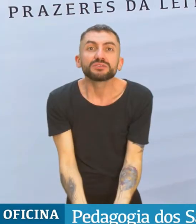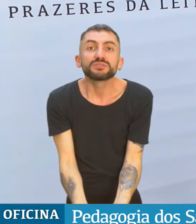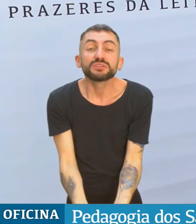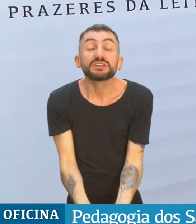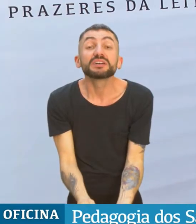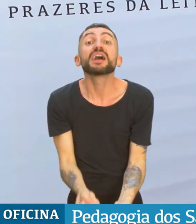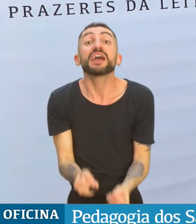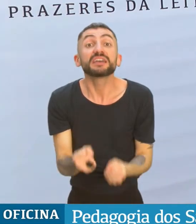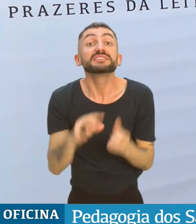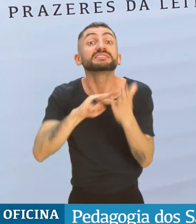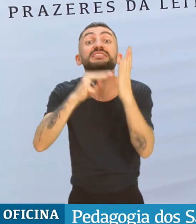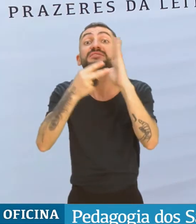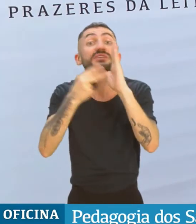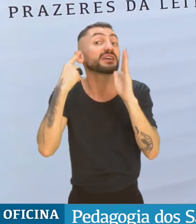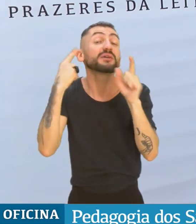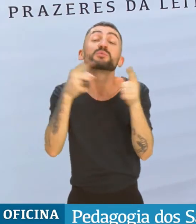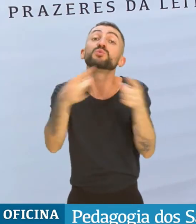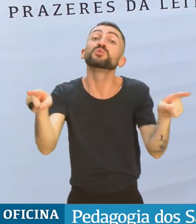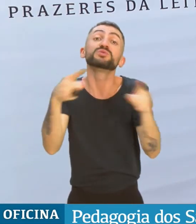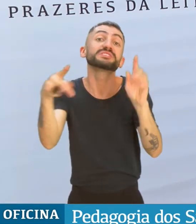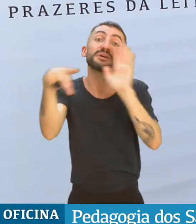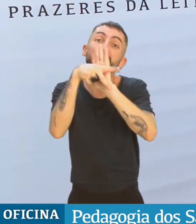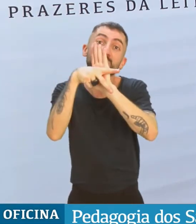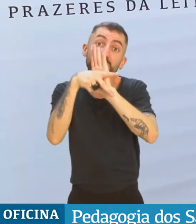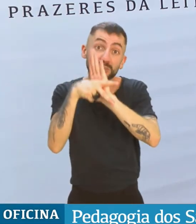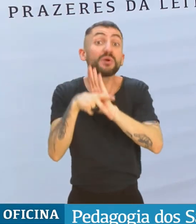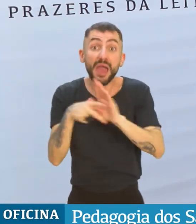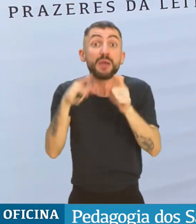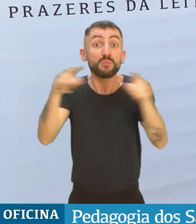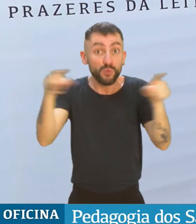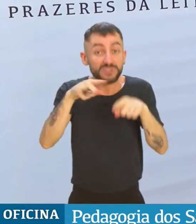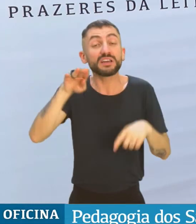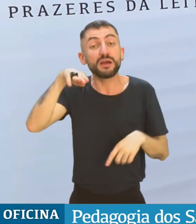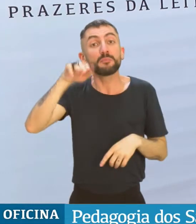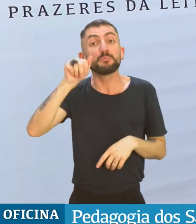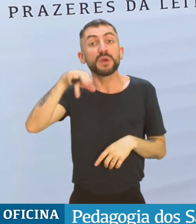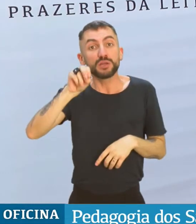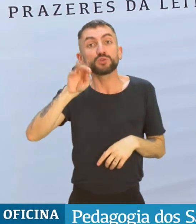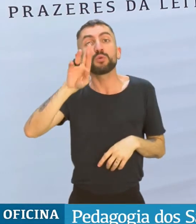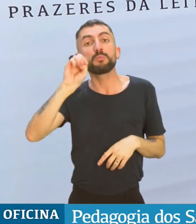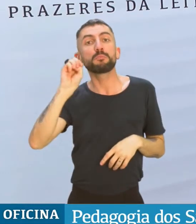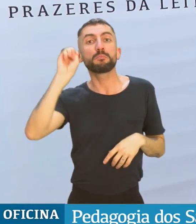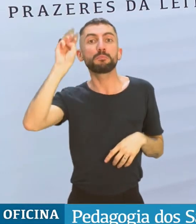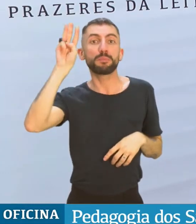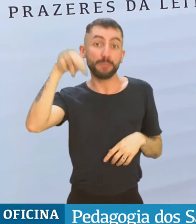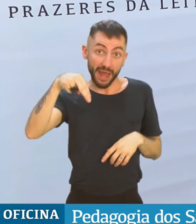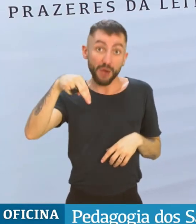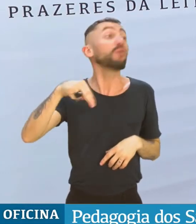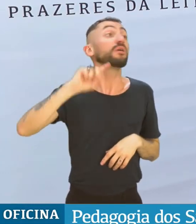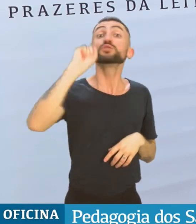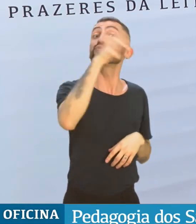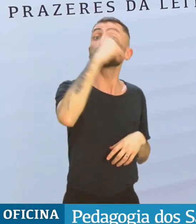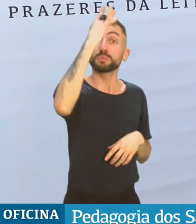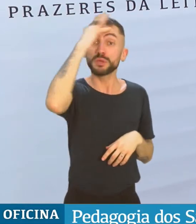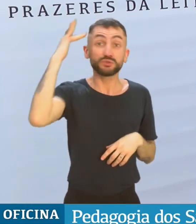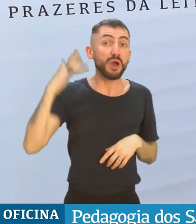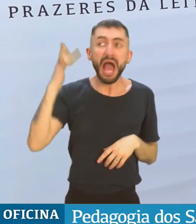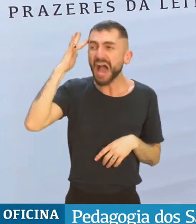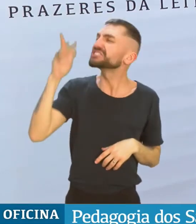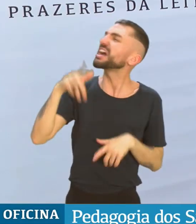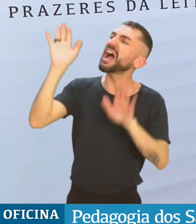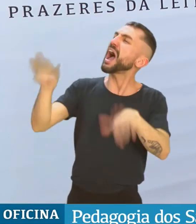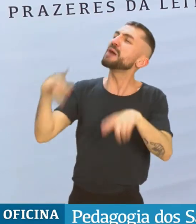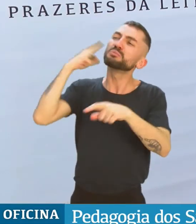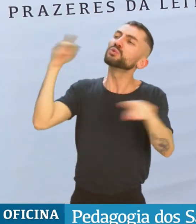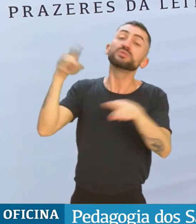Jesus Chorou. Então, as pessoas não veem isso como um poema também, e a gente precisa quebrar. E para quebrar, né,